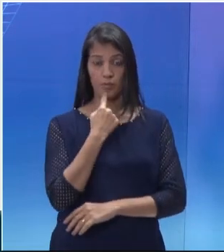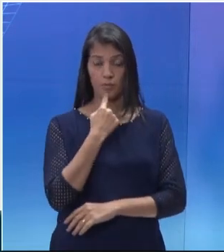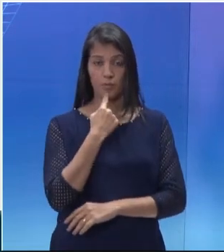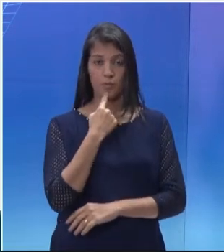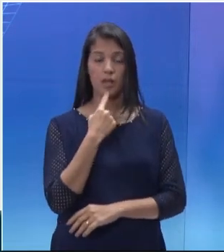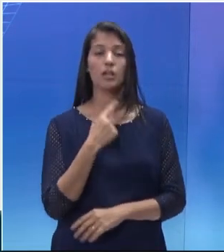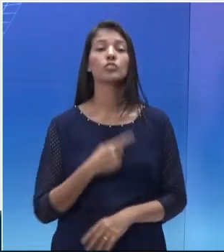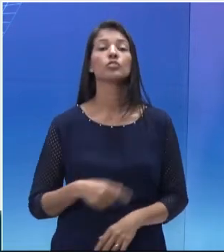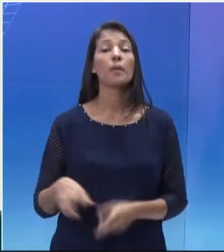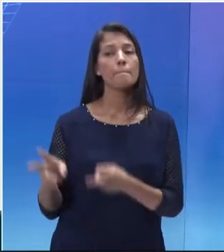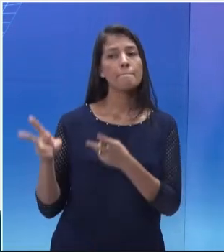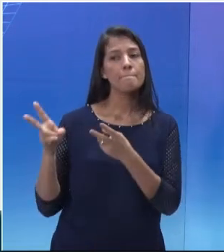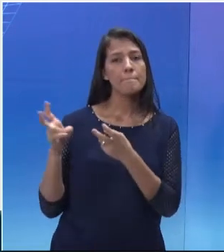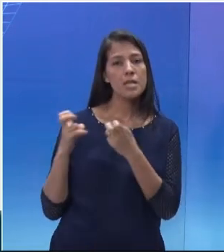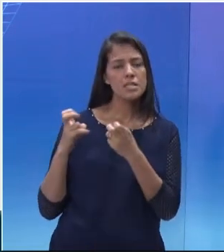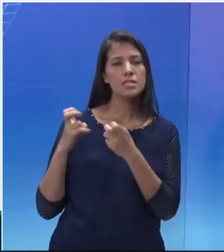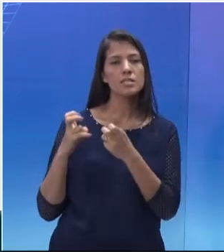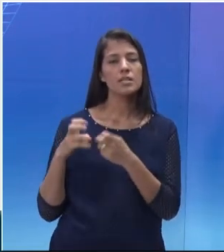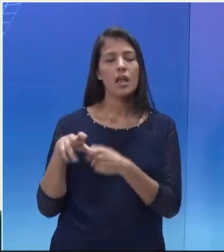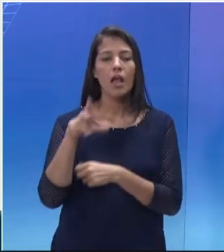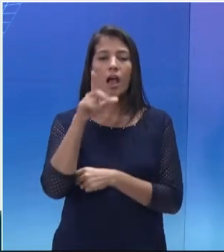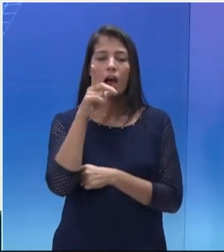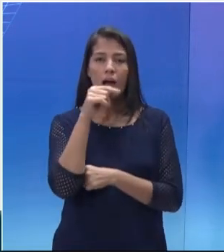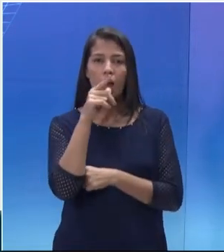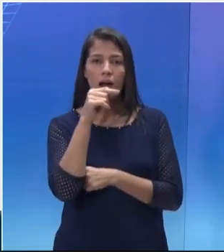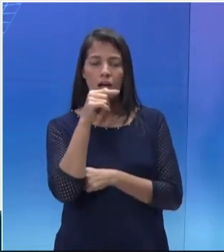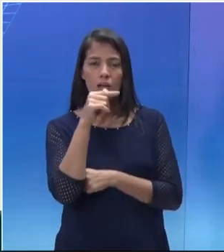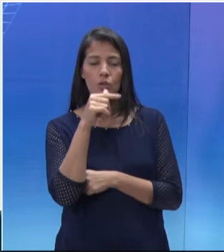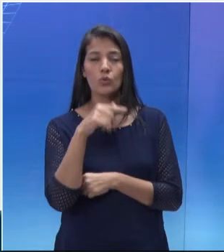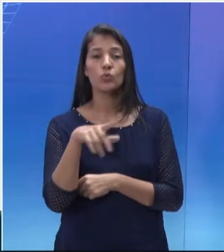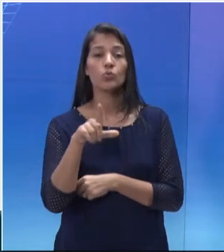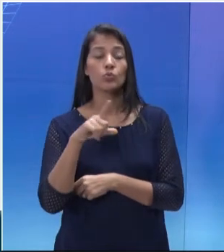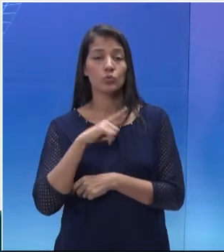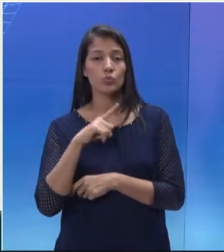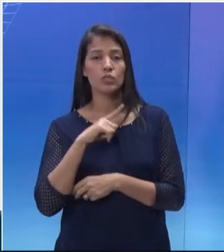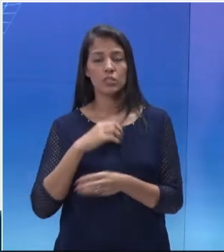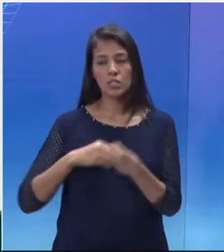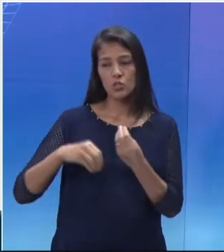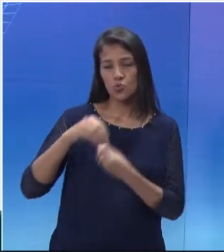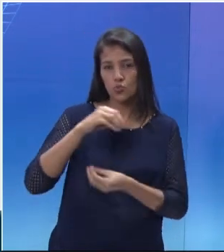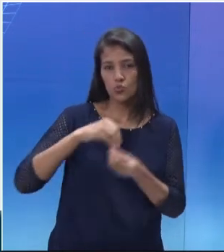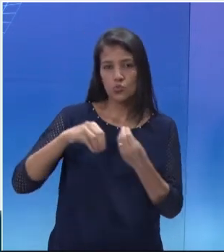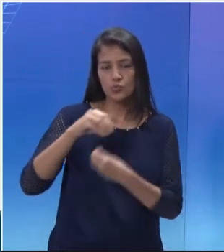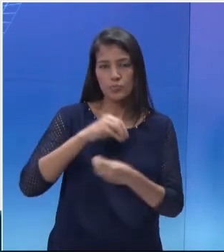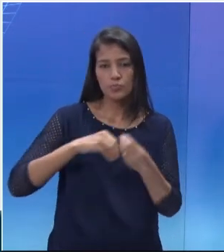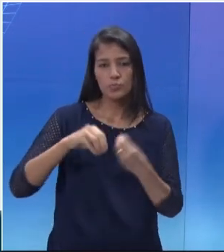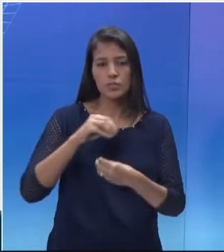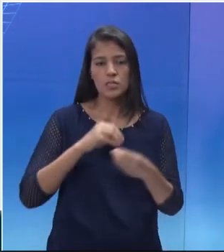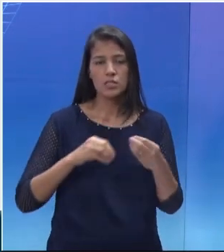solução aquosa de NaCl, de cloreto de sódio, está entrando no meio reacional.